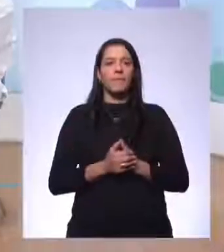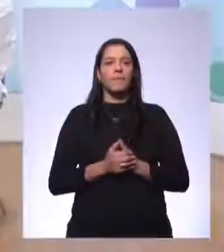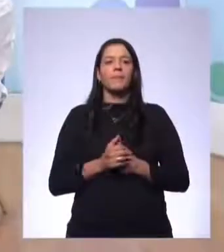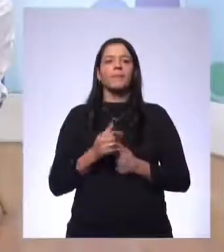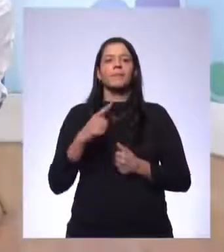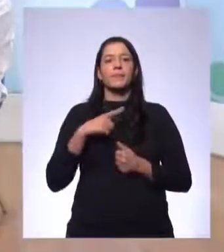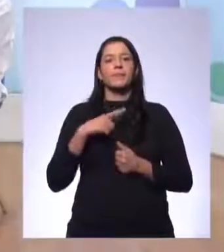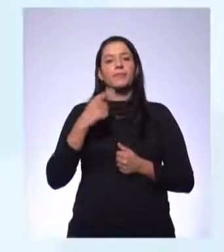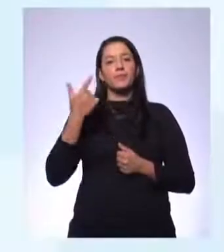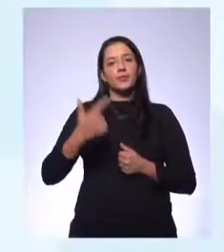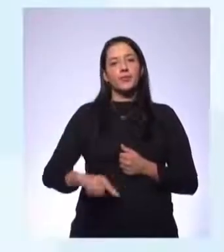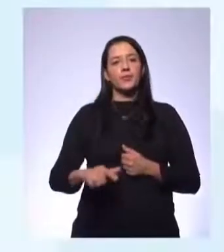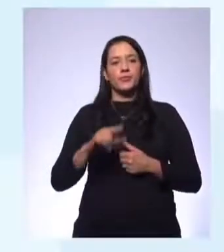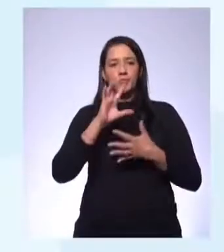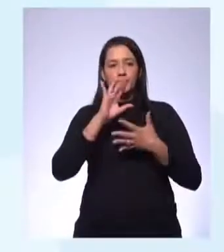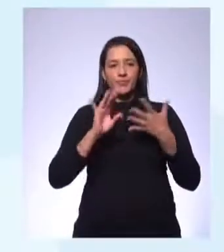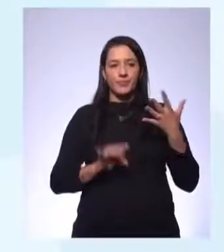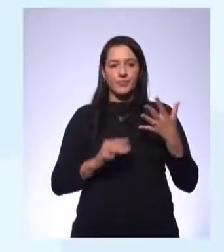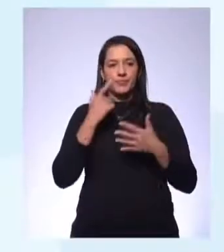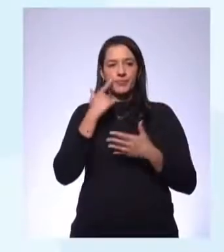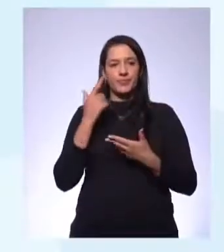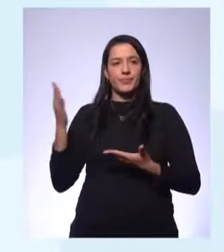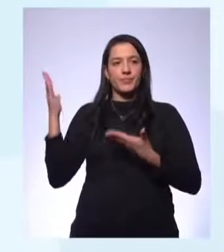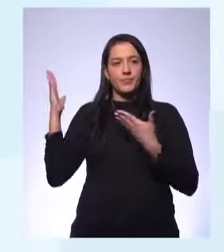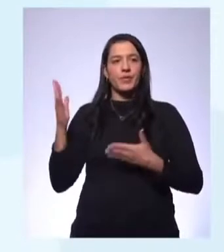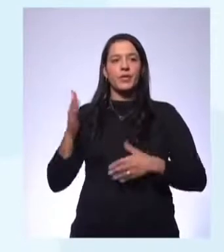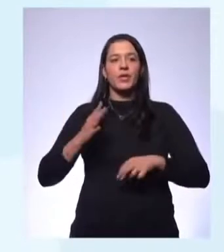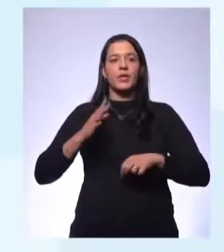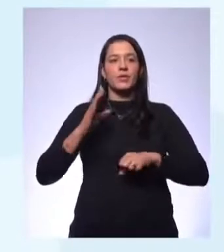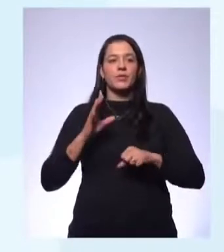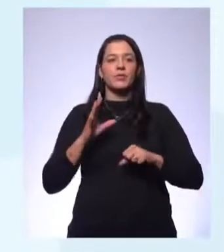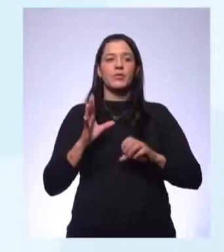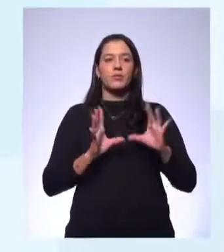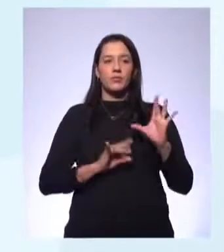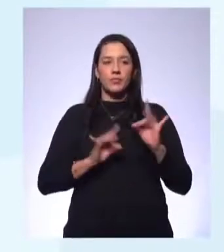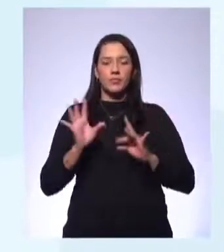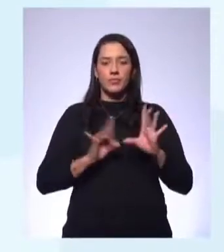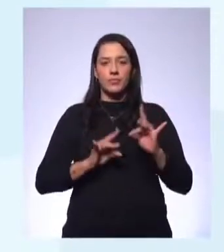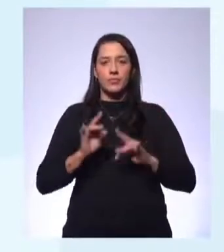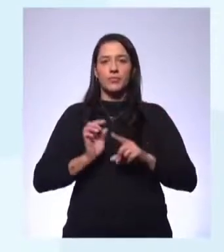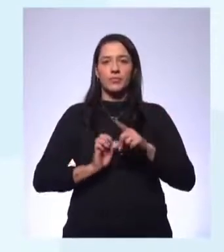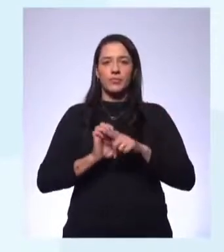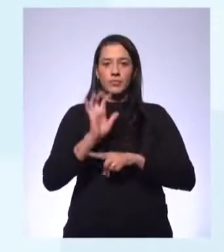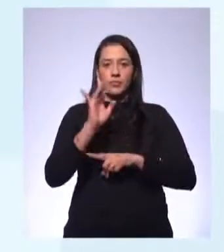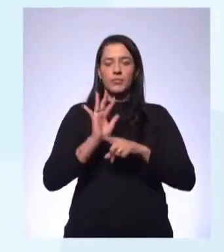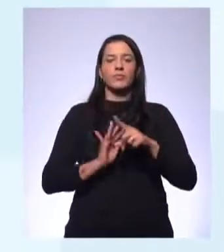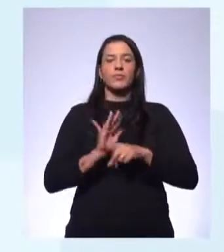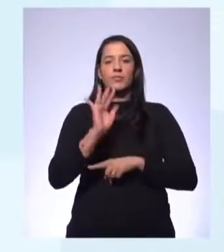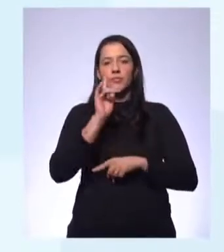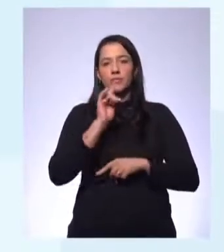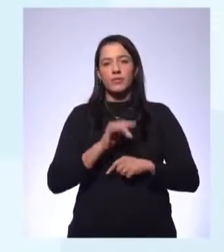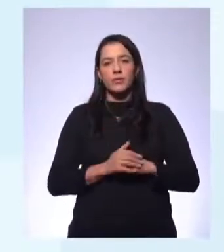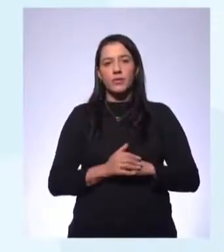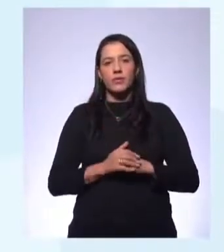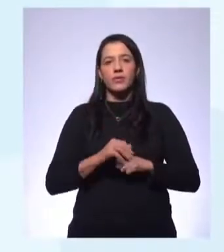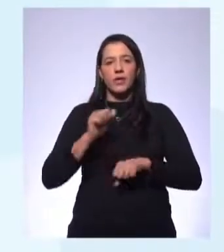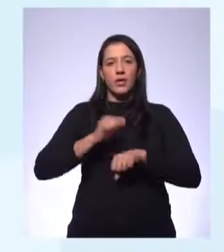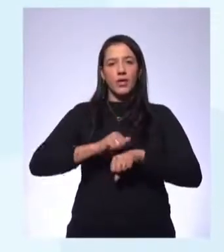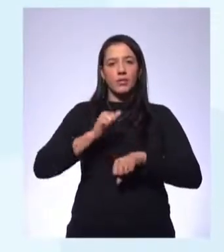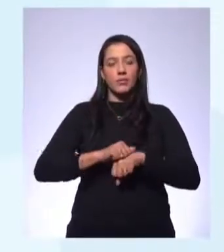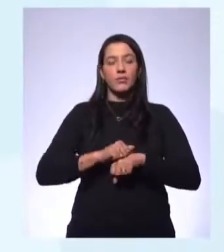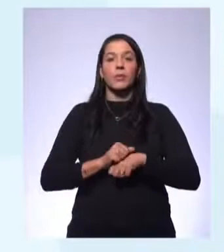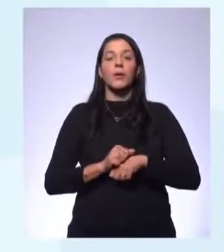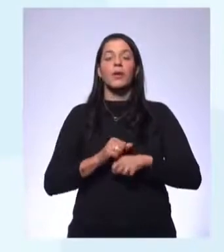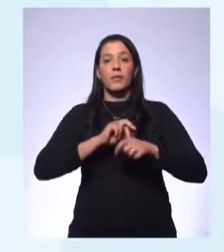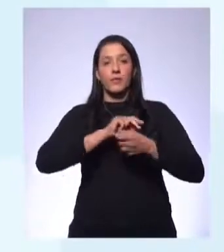Então, revisando, os estados da água são sólido, líquido e gasoso, né? A gente não, se bem